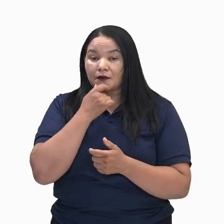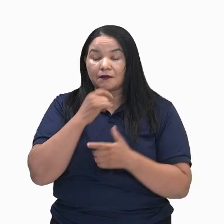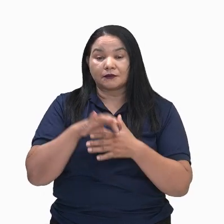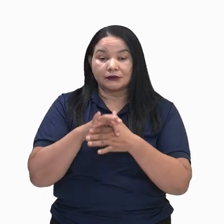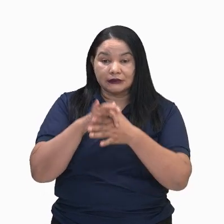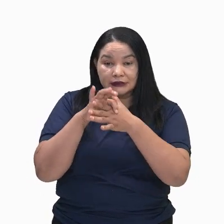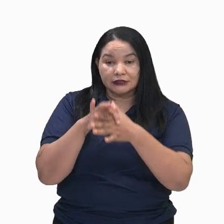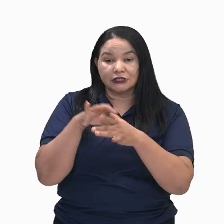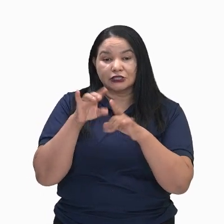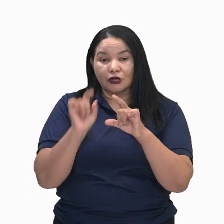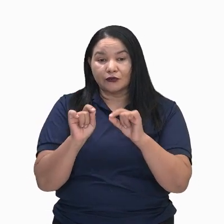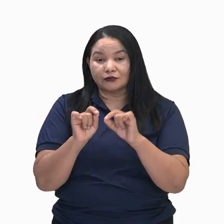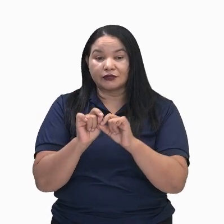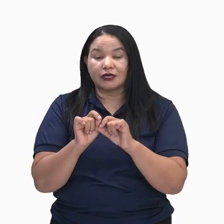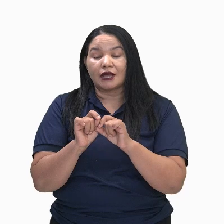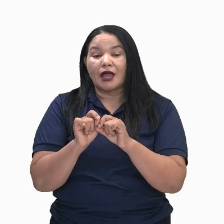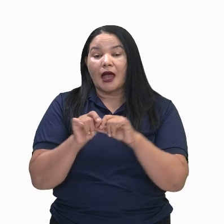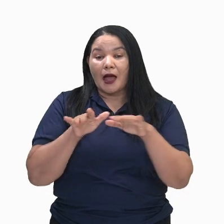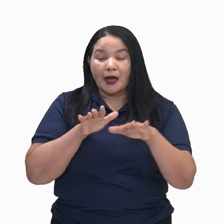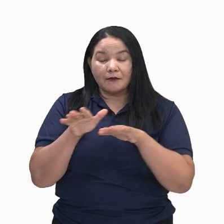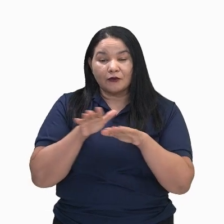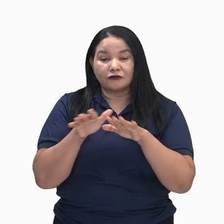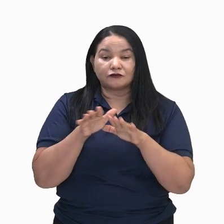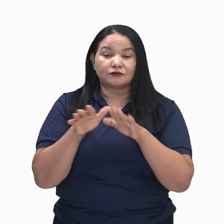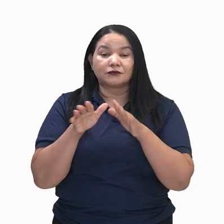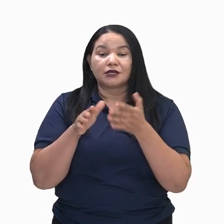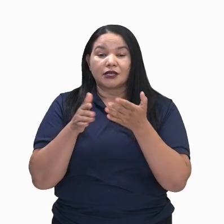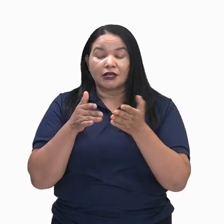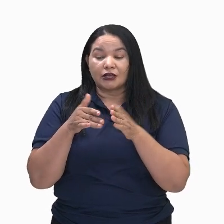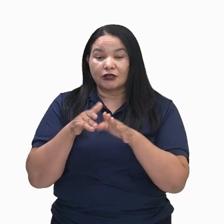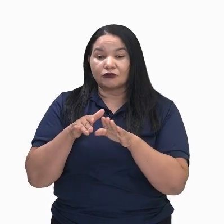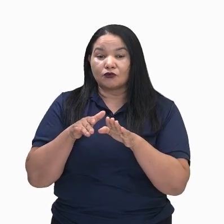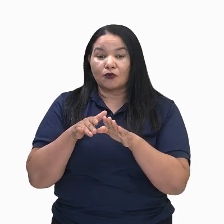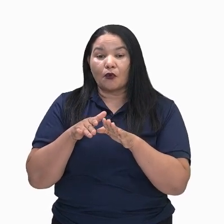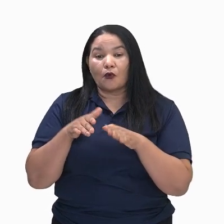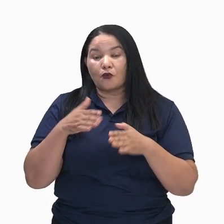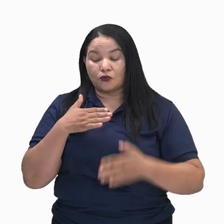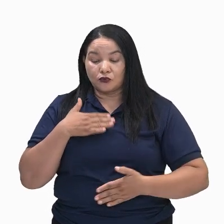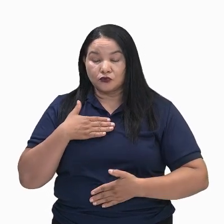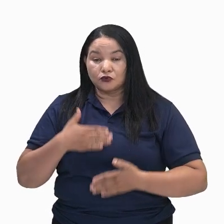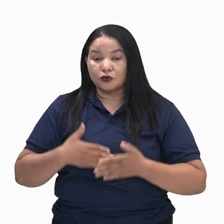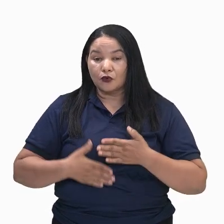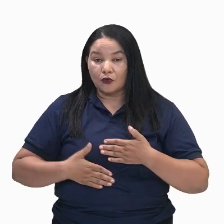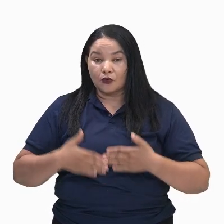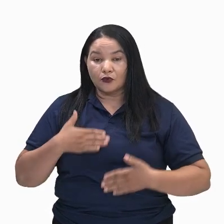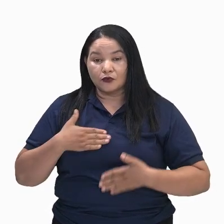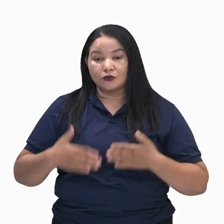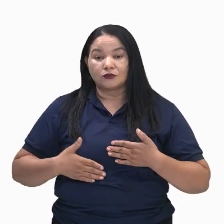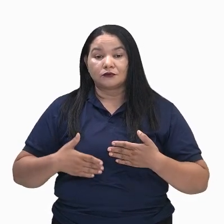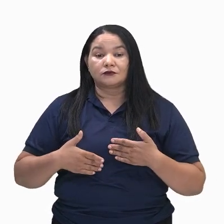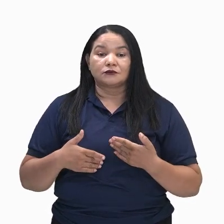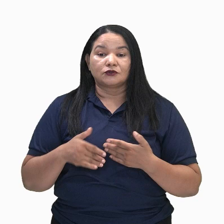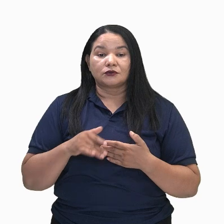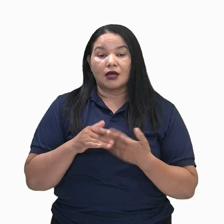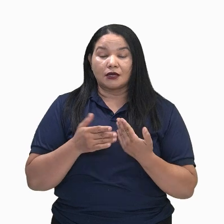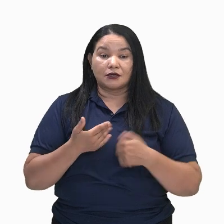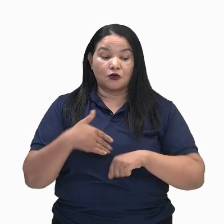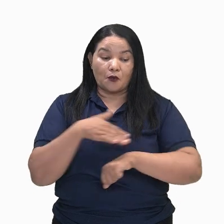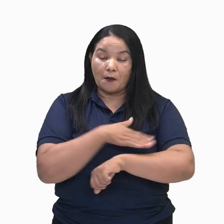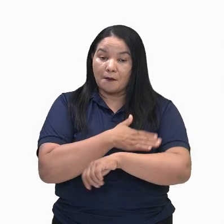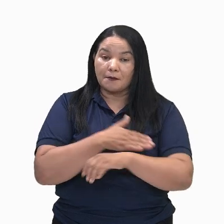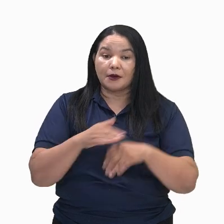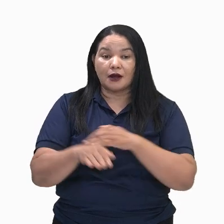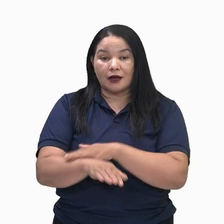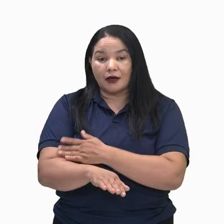onde o condutor ele vai orientar os movimentos com o tronco e não apenas com os braços, tá bom? Nós temos